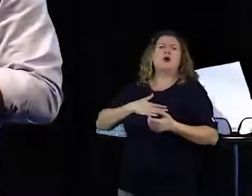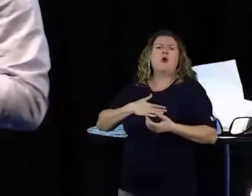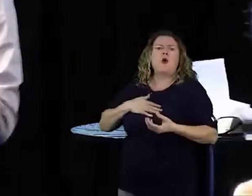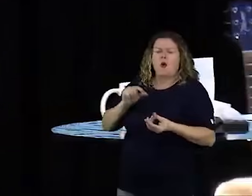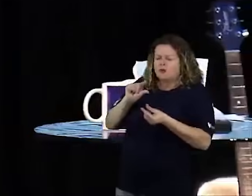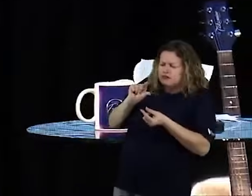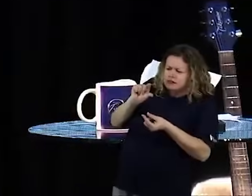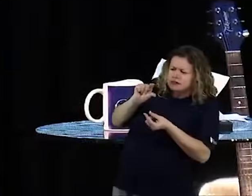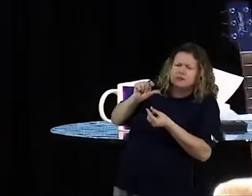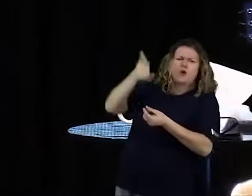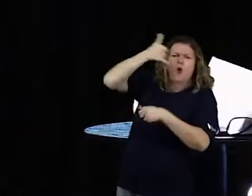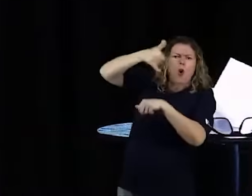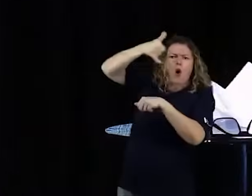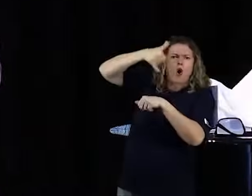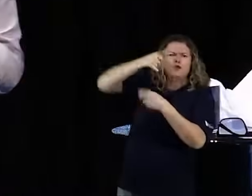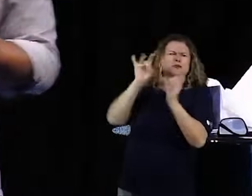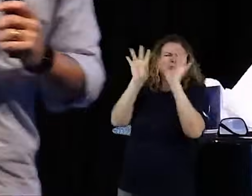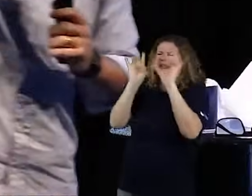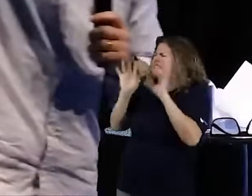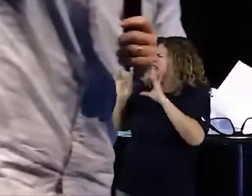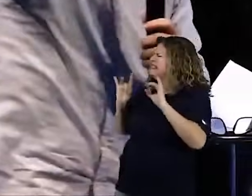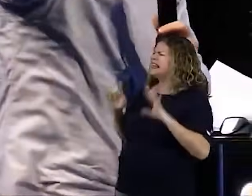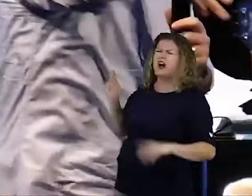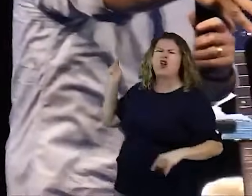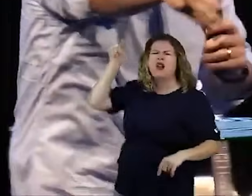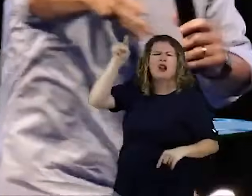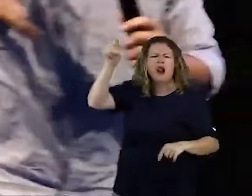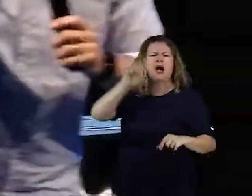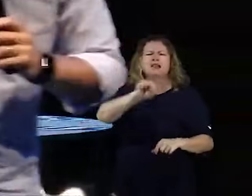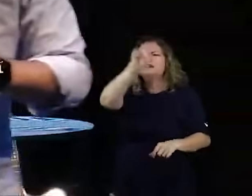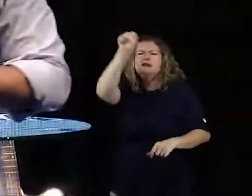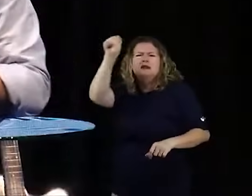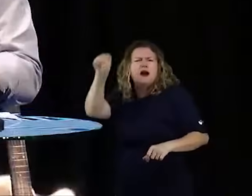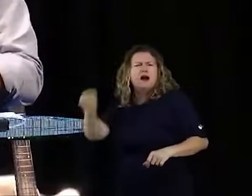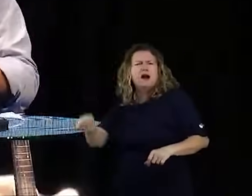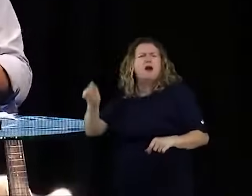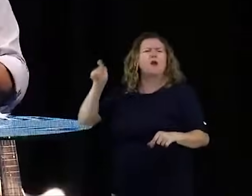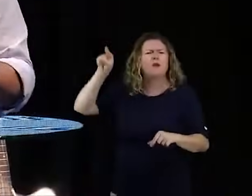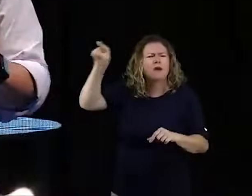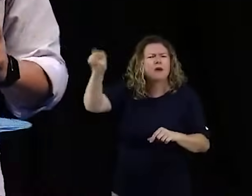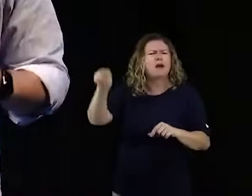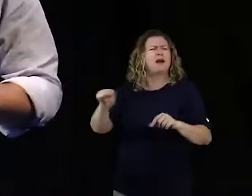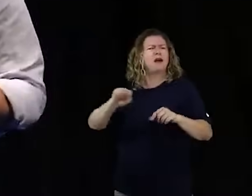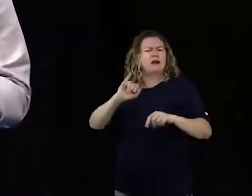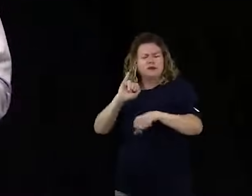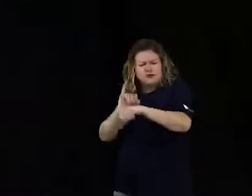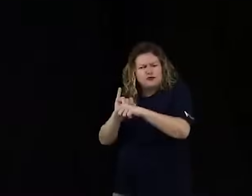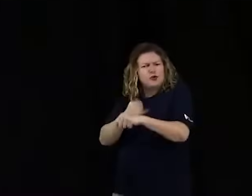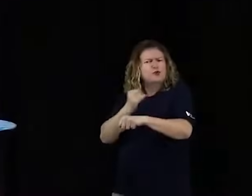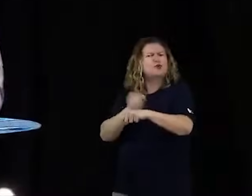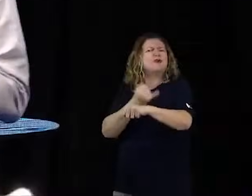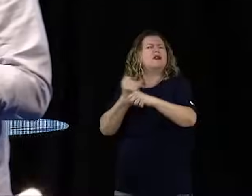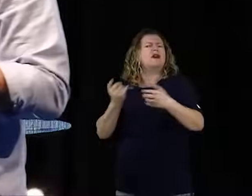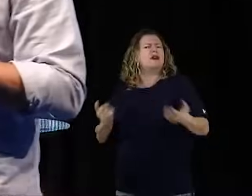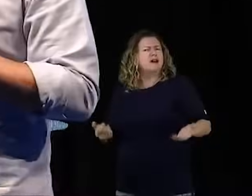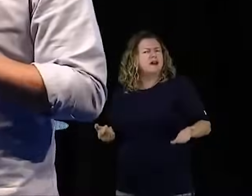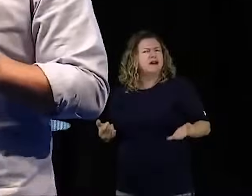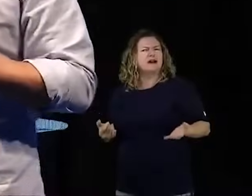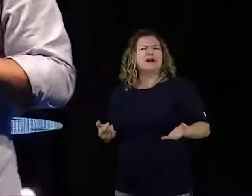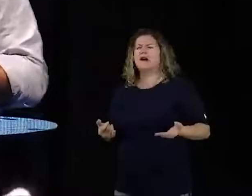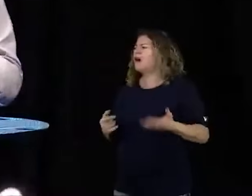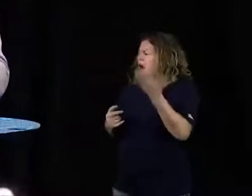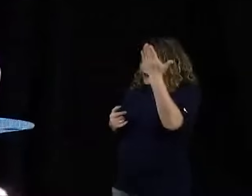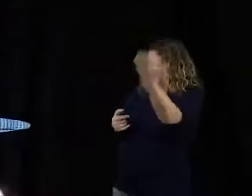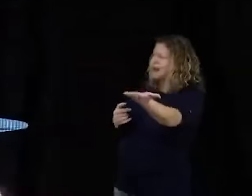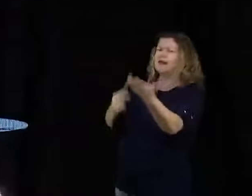para mim lá em Jerusalém lá em Sião você vai subir o Sinai pastor olha Deus falou com Moisés Sinai então a gente